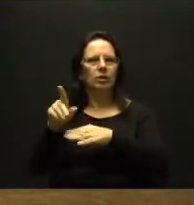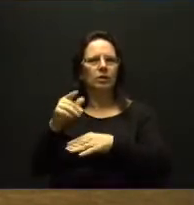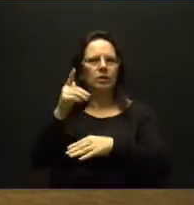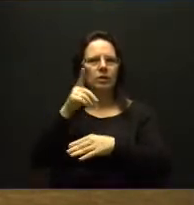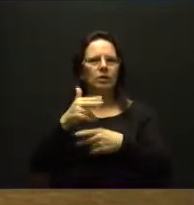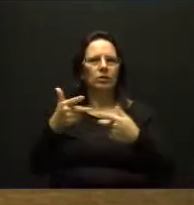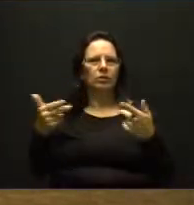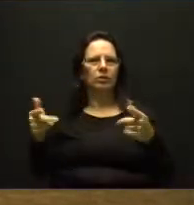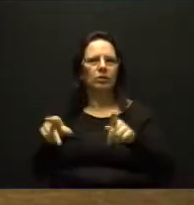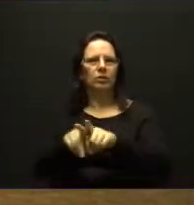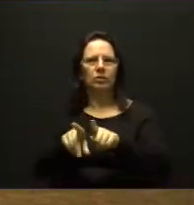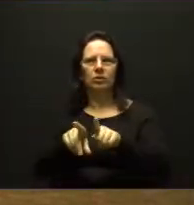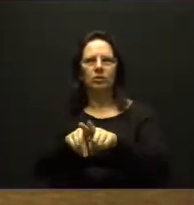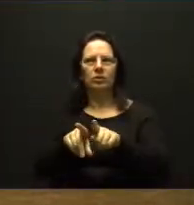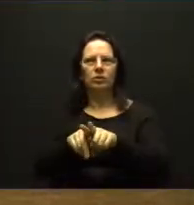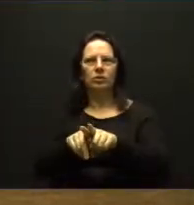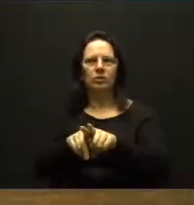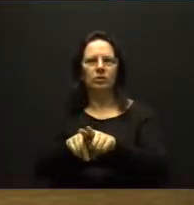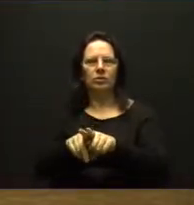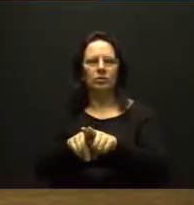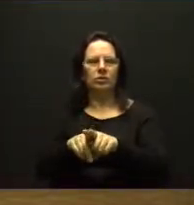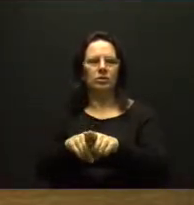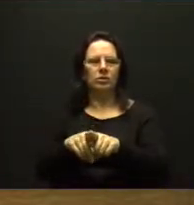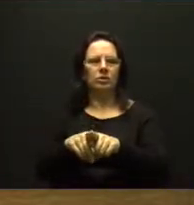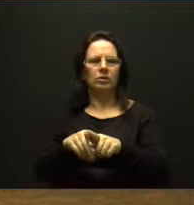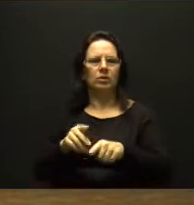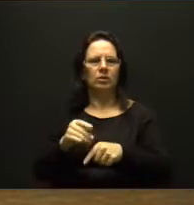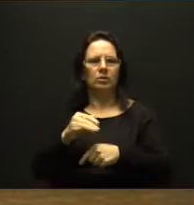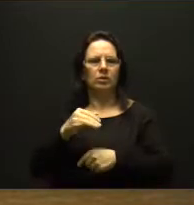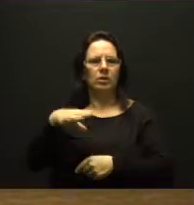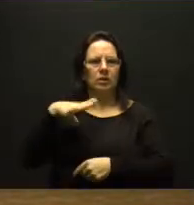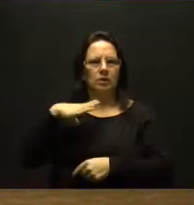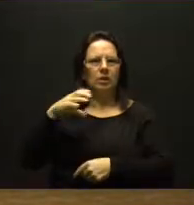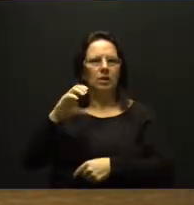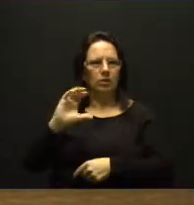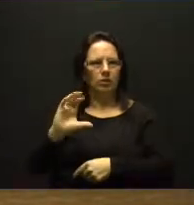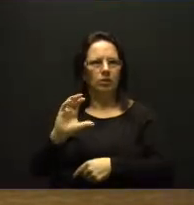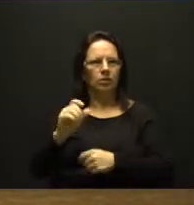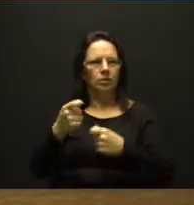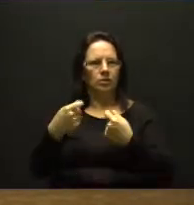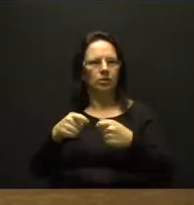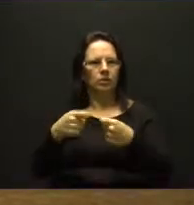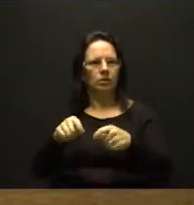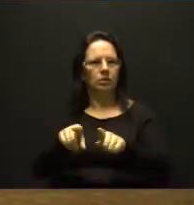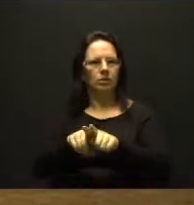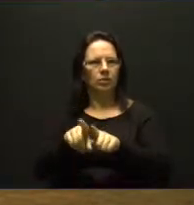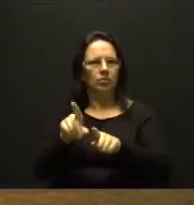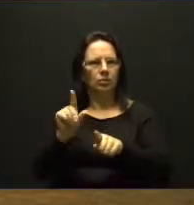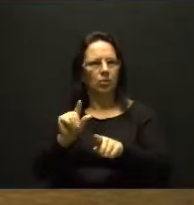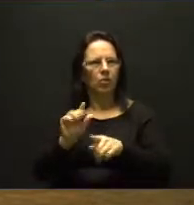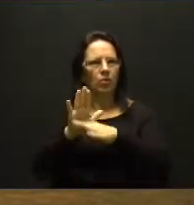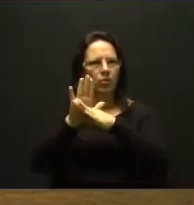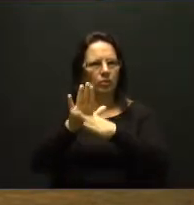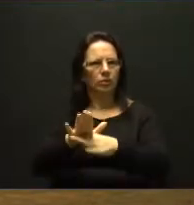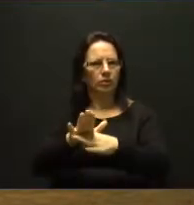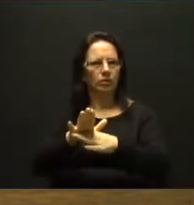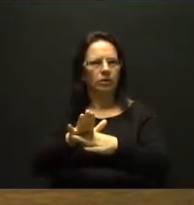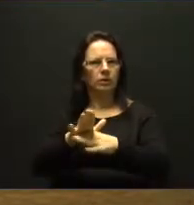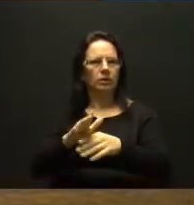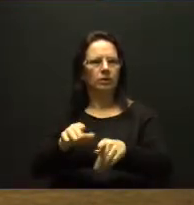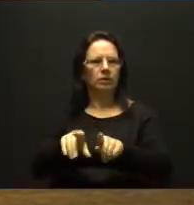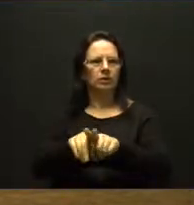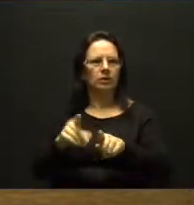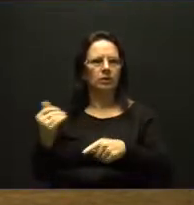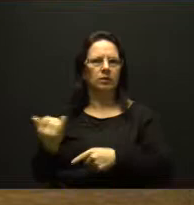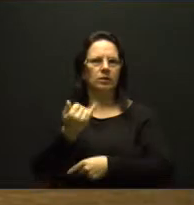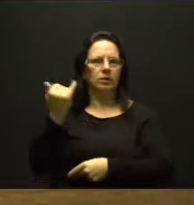sabe que lamentavelmente o que o município muitas vezes oferece o vereador luxo é pouco tamanha é